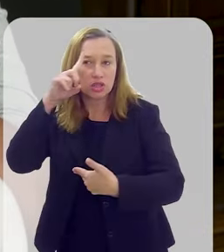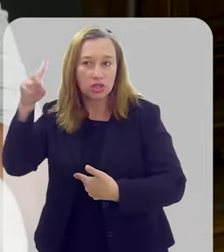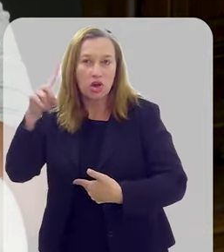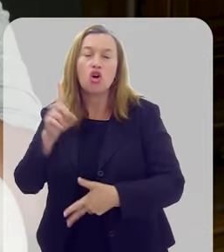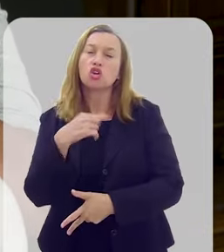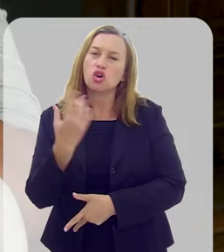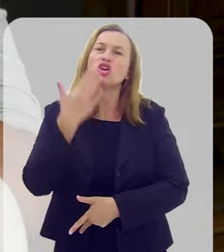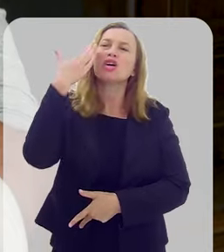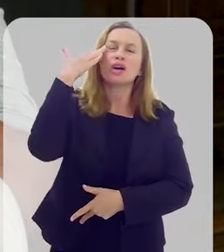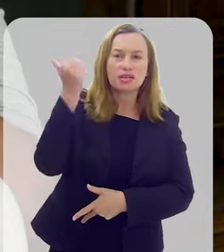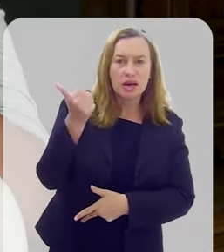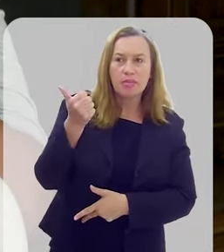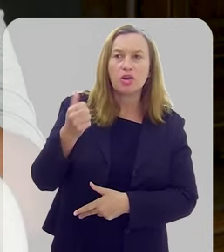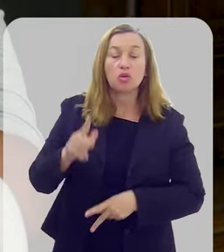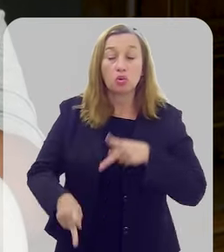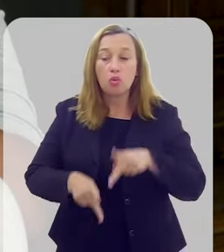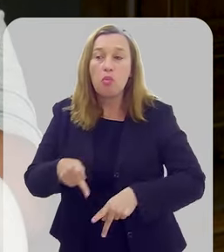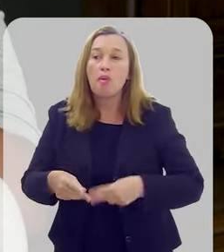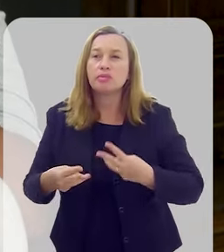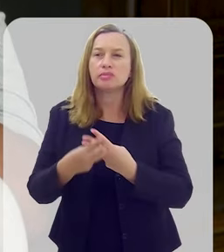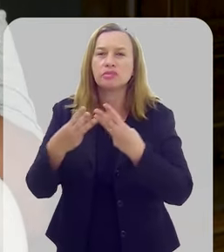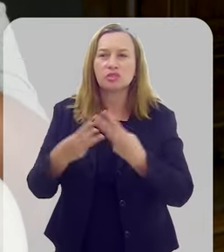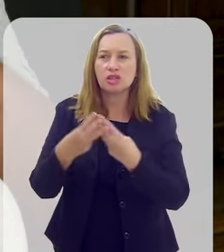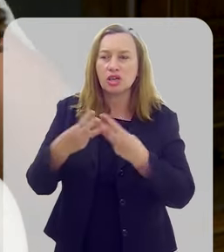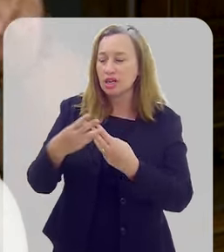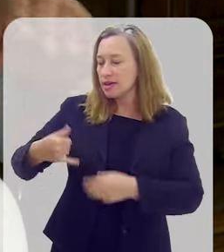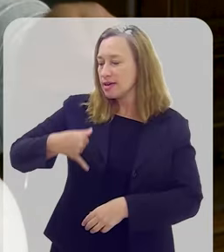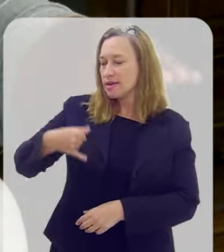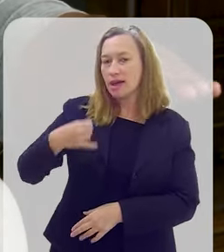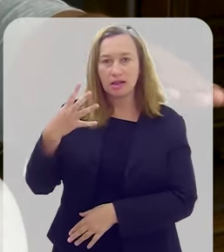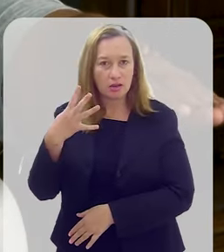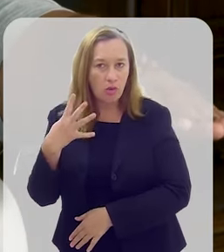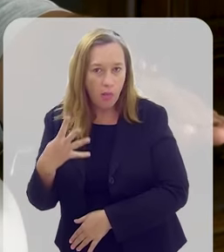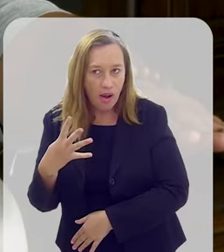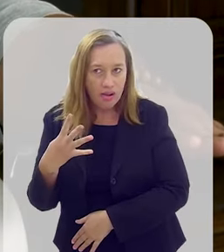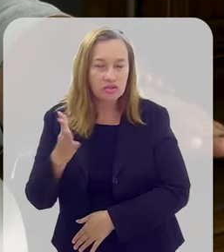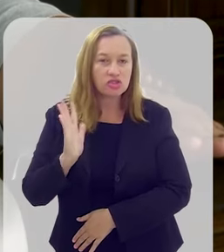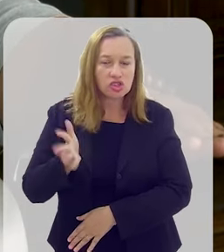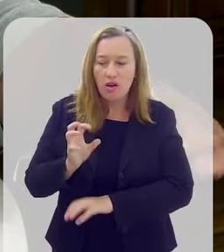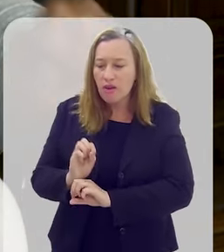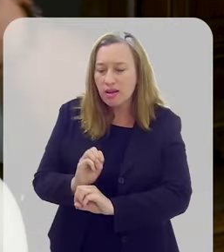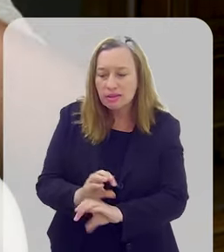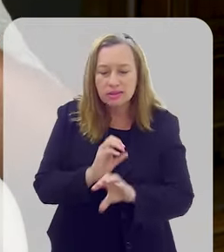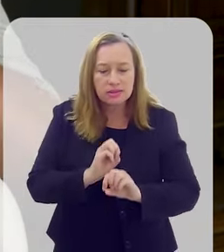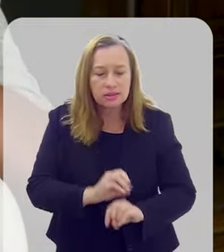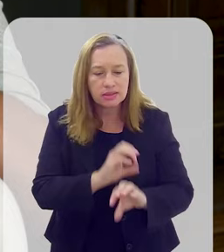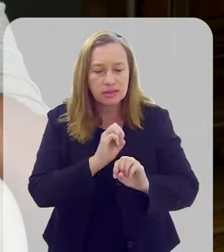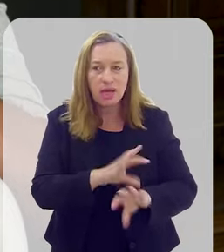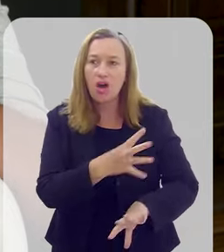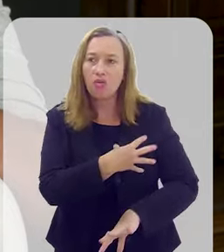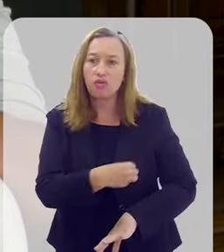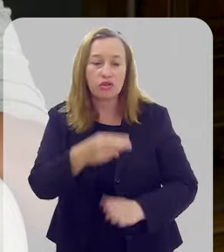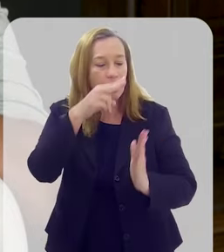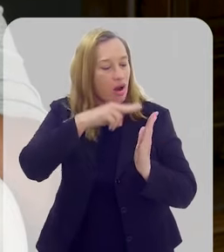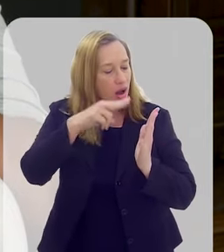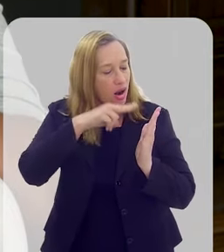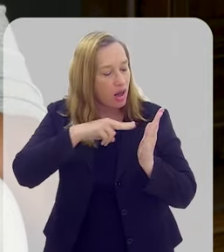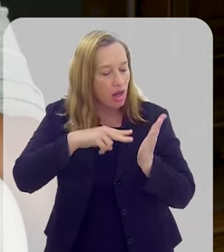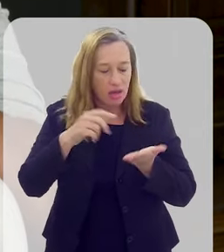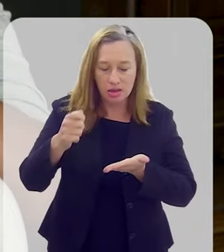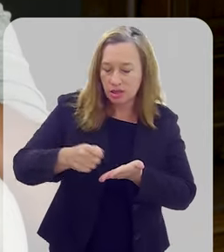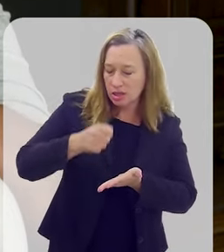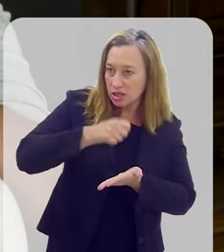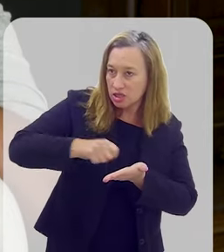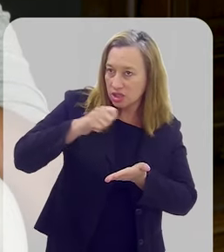coisas de Deus a gente já sabe que o judeu desde 4 anos de idade ele vai ensinar o filho a